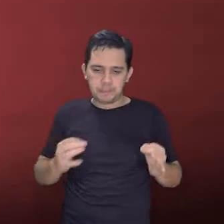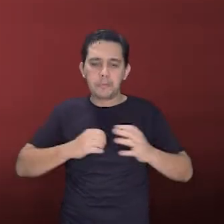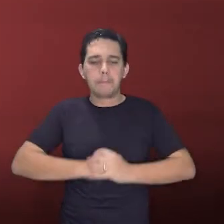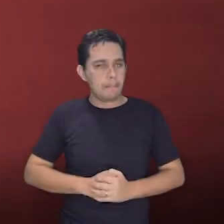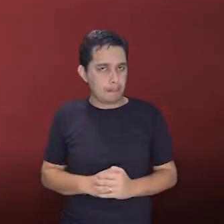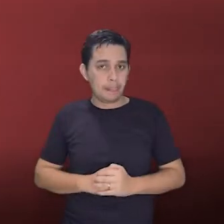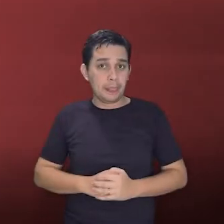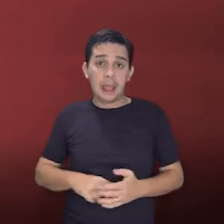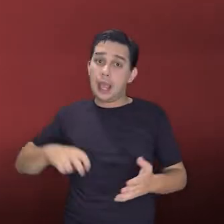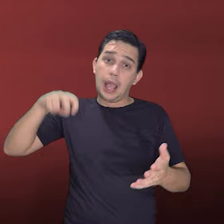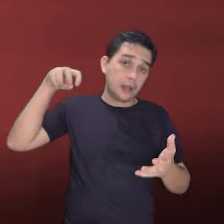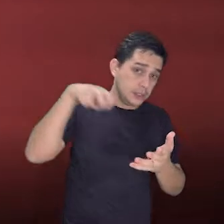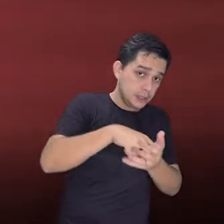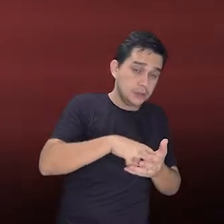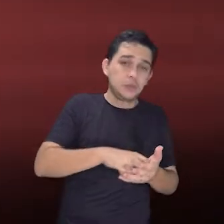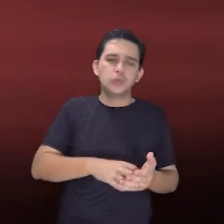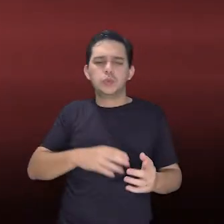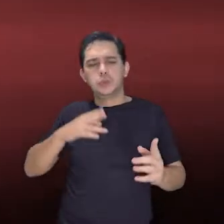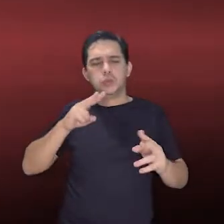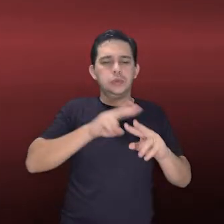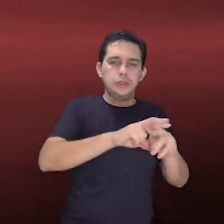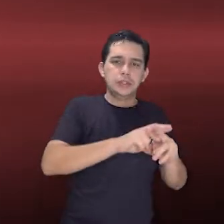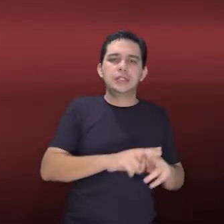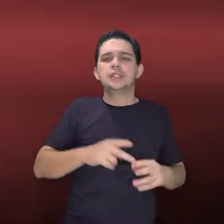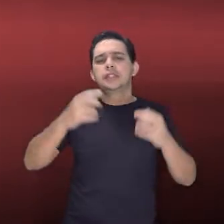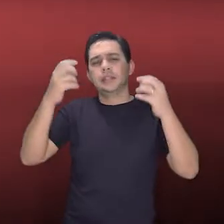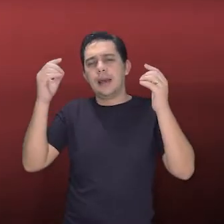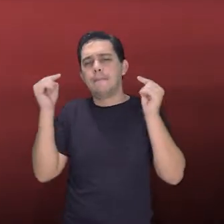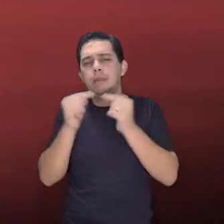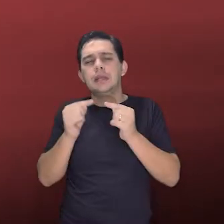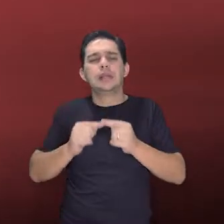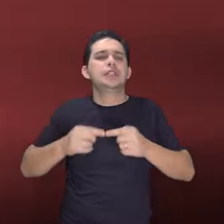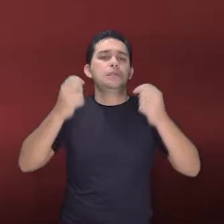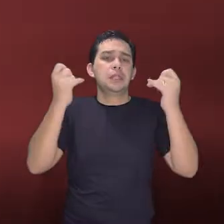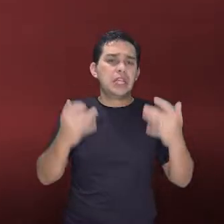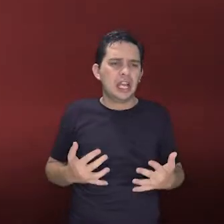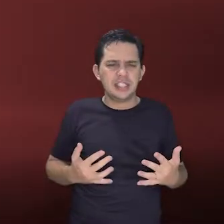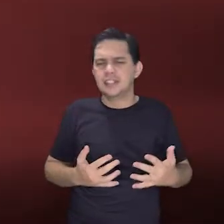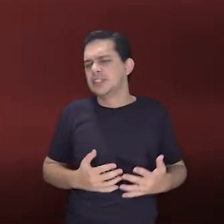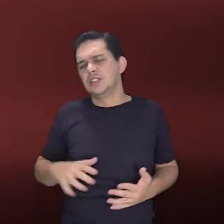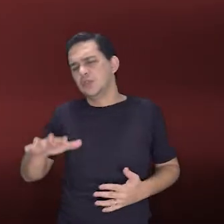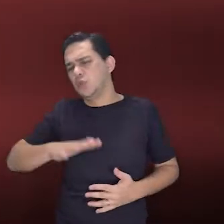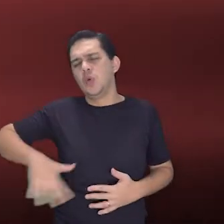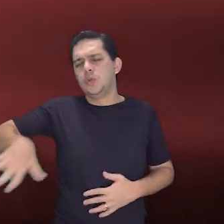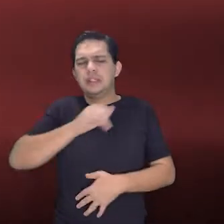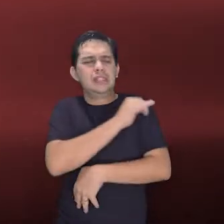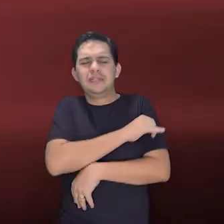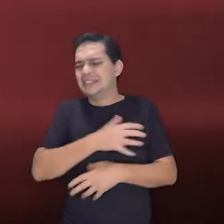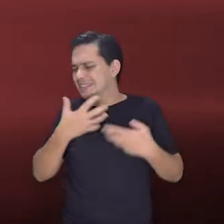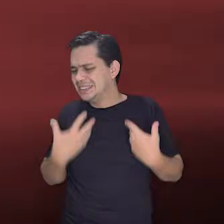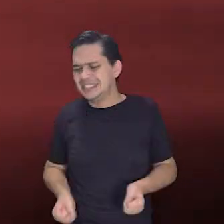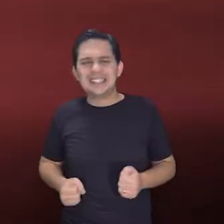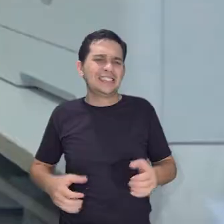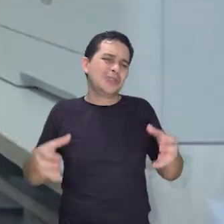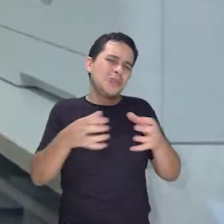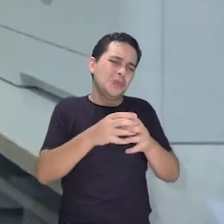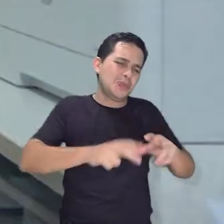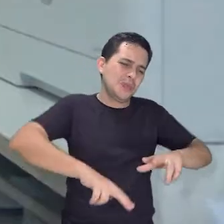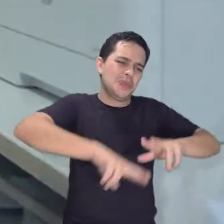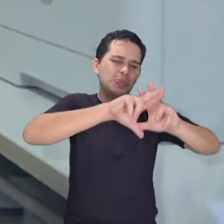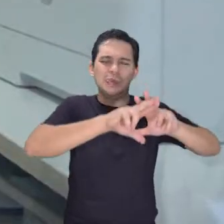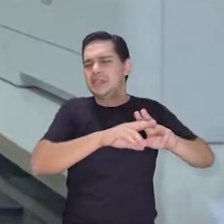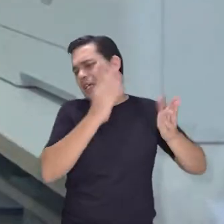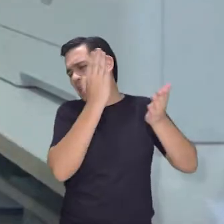sociedade não tolera mais a atuação desses grupos criminosos que dividem o território do Estado do Rio de Janeiro de